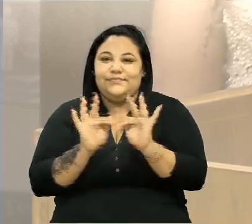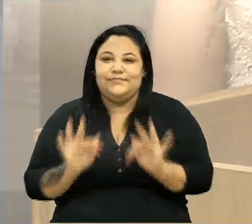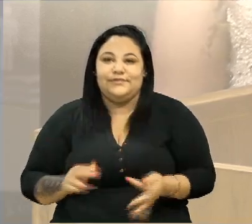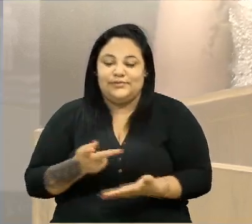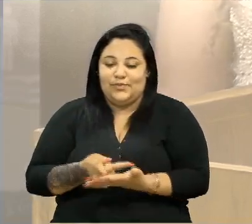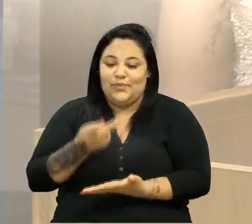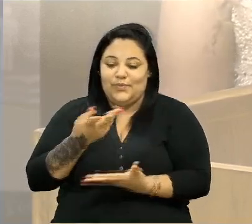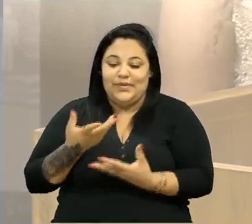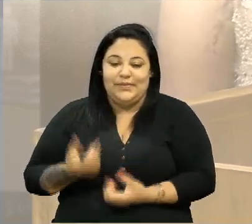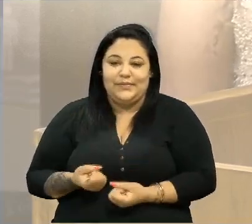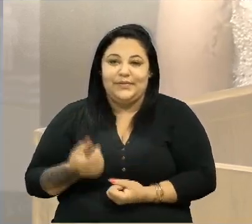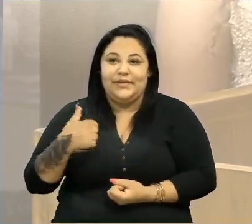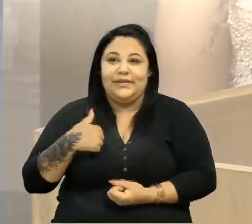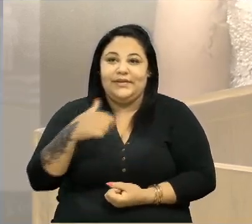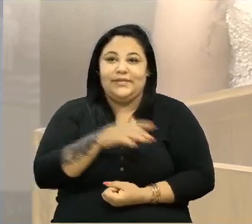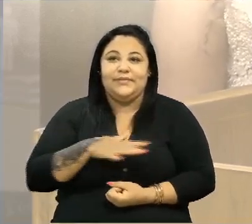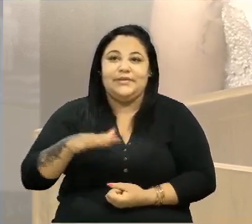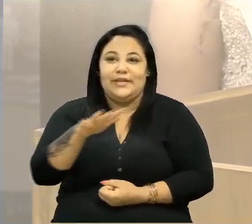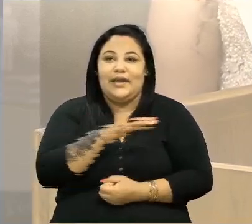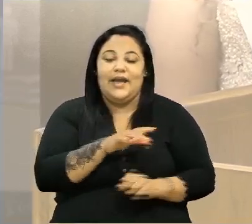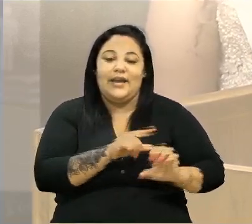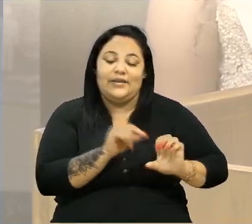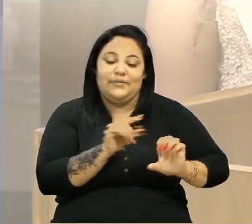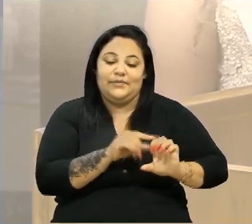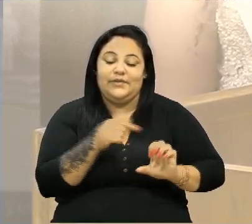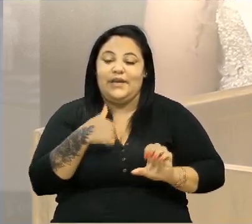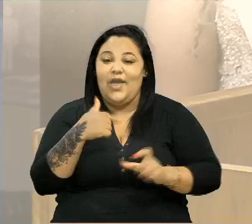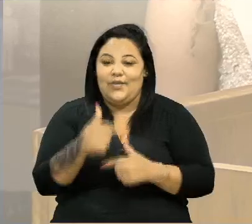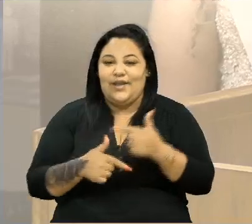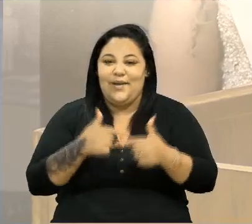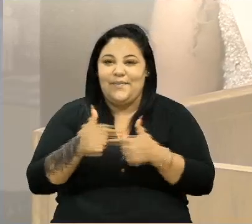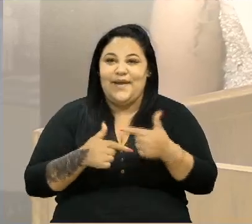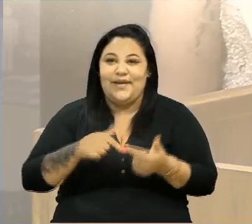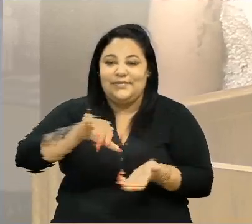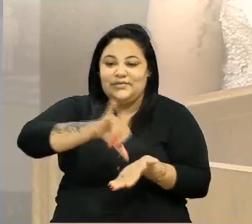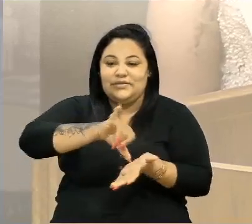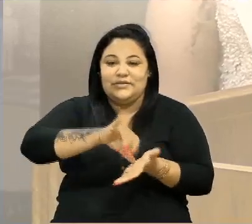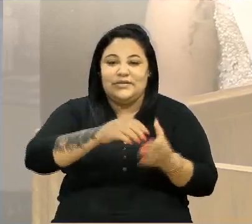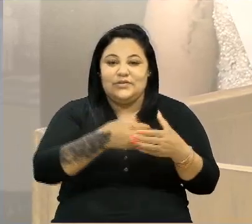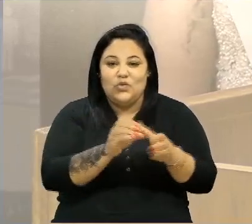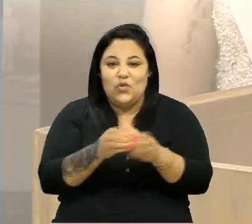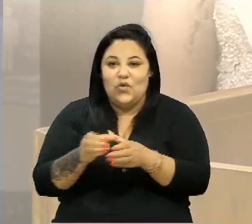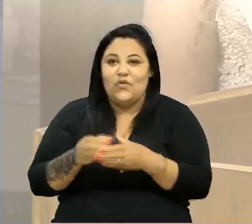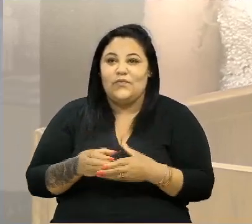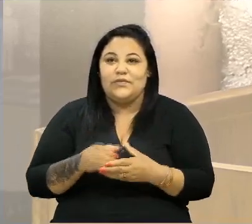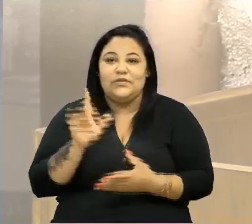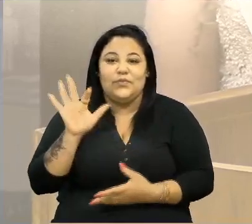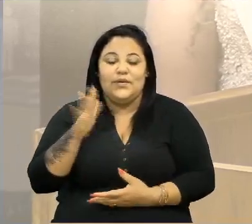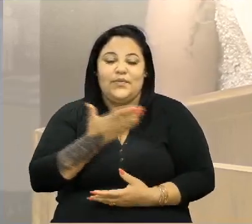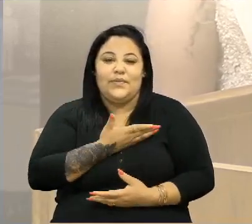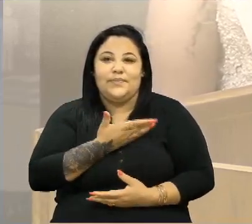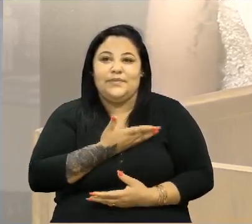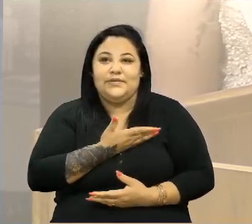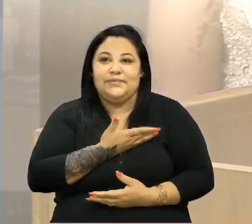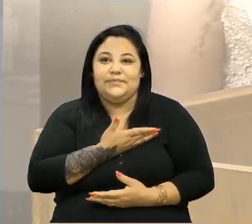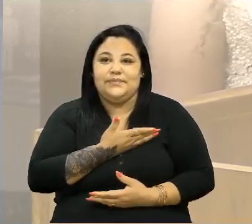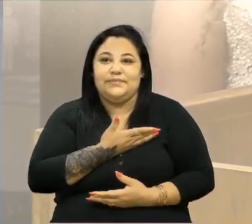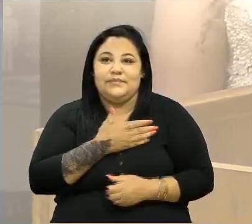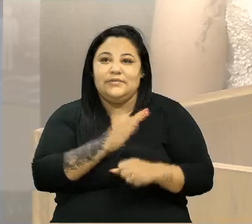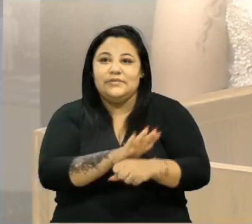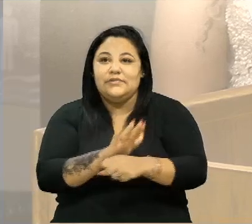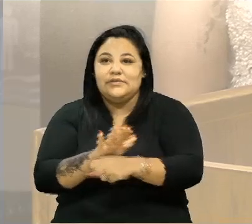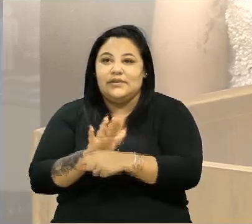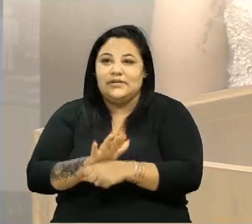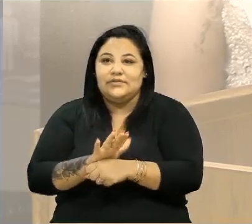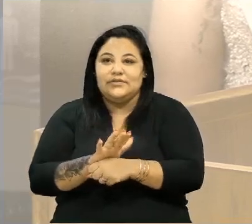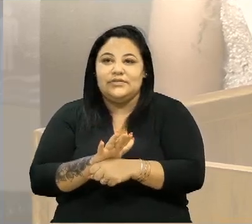Eu também sou da área do empreendedorismo. Eu trabalho num centro de convivência do Mão Amiga. Auxilio crianças